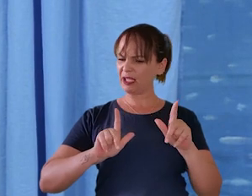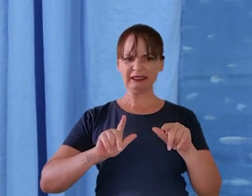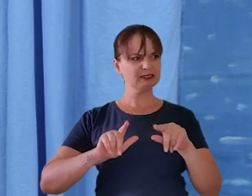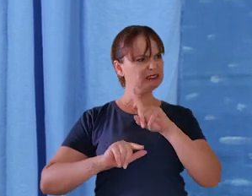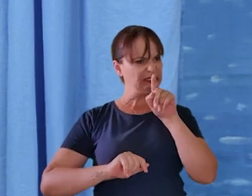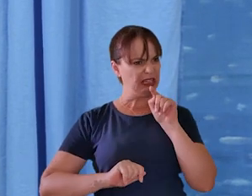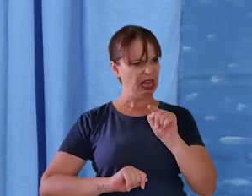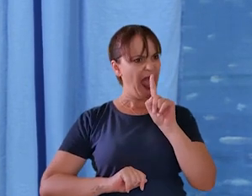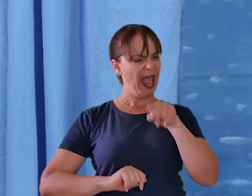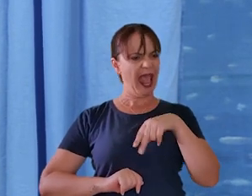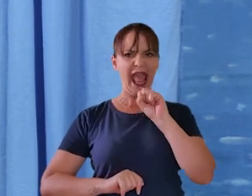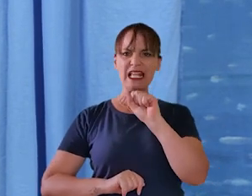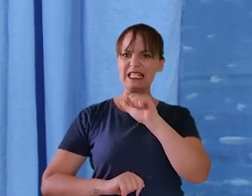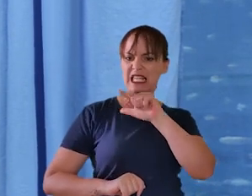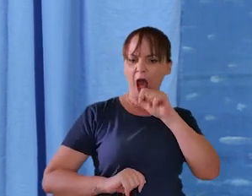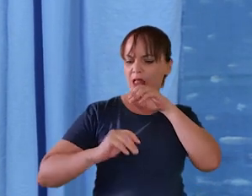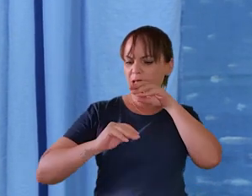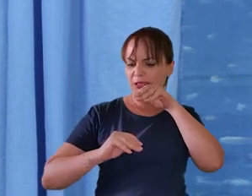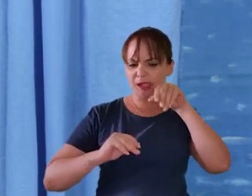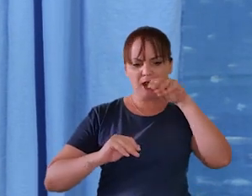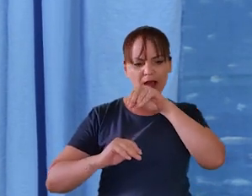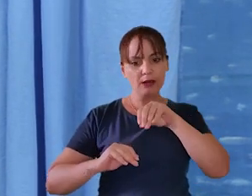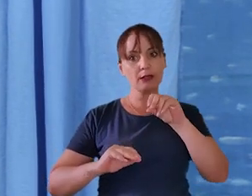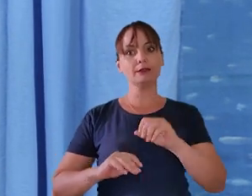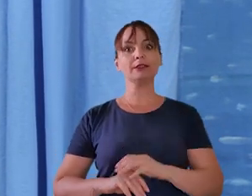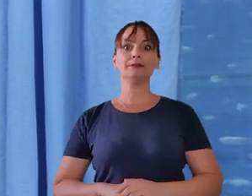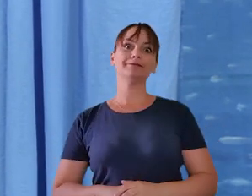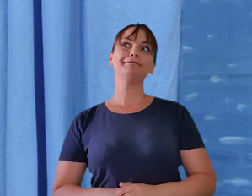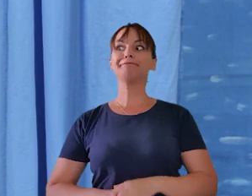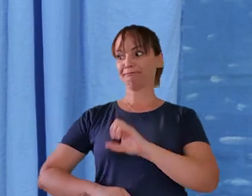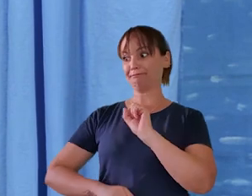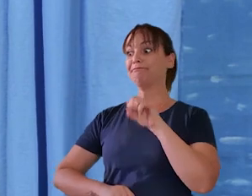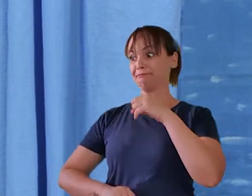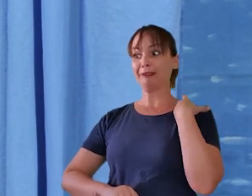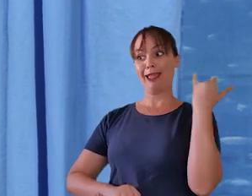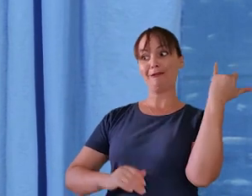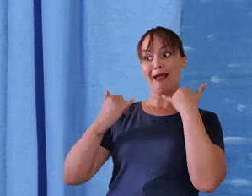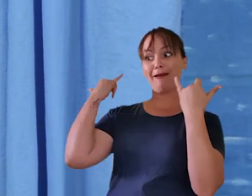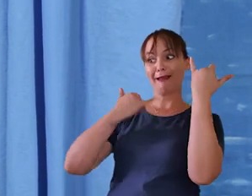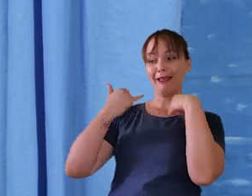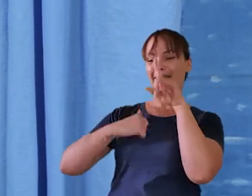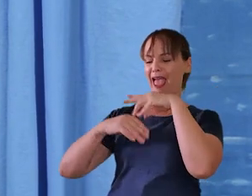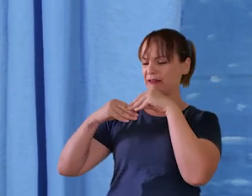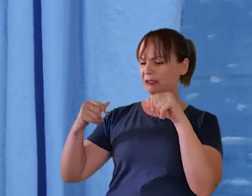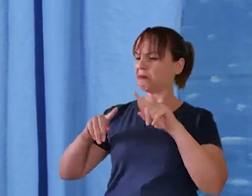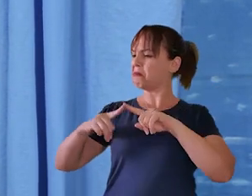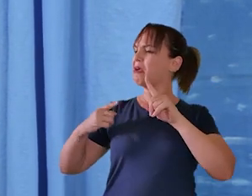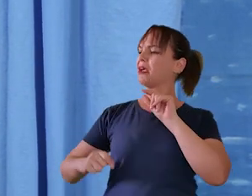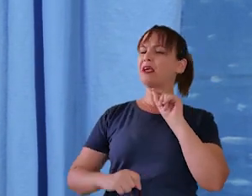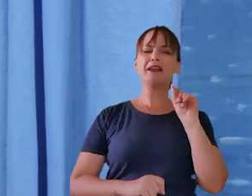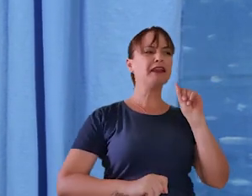mar é salgada? É, ouvi dizer que é salgada. Ué,